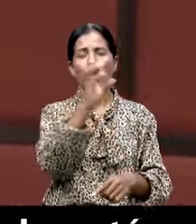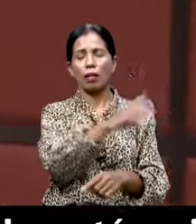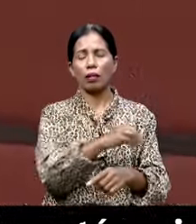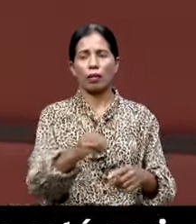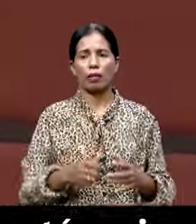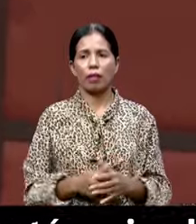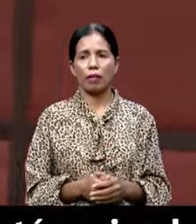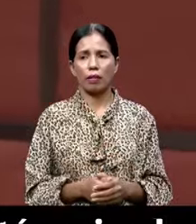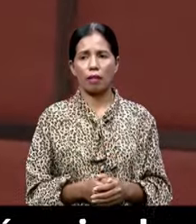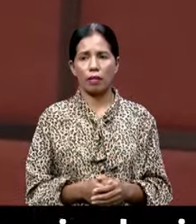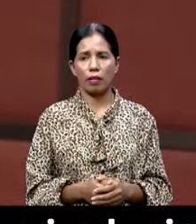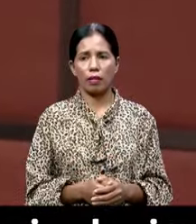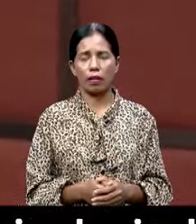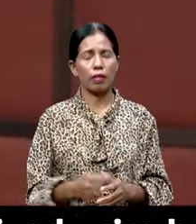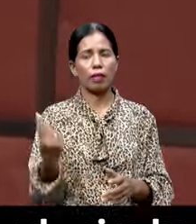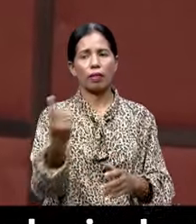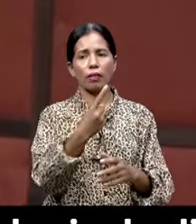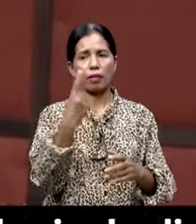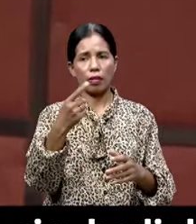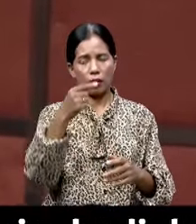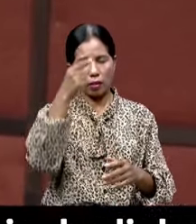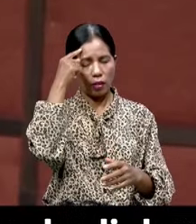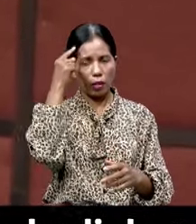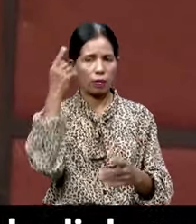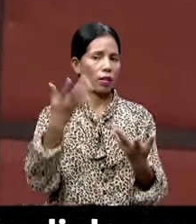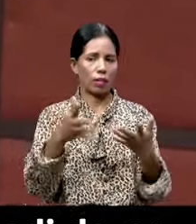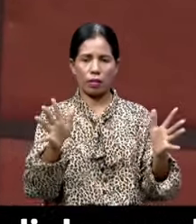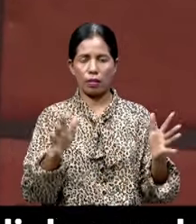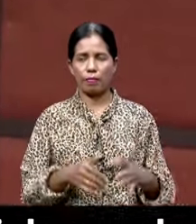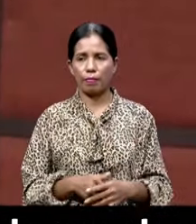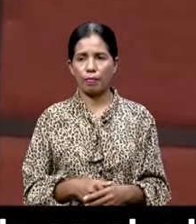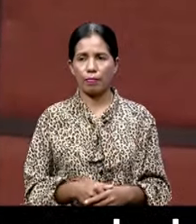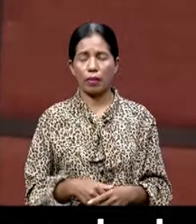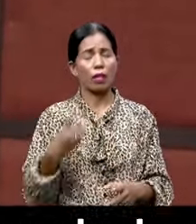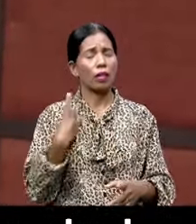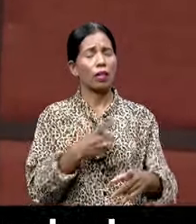pele. Nós raciocínio leiona.